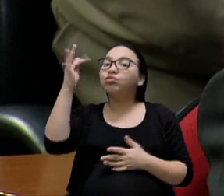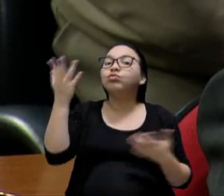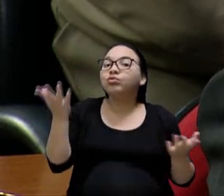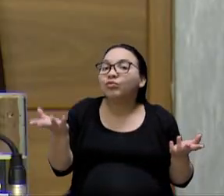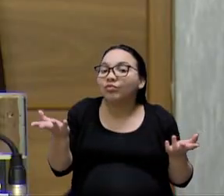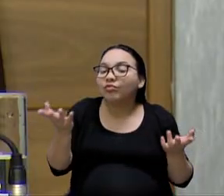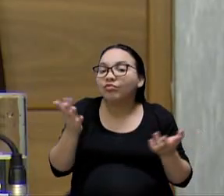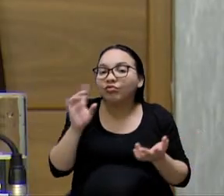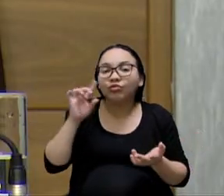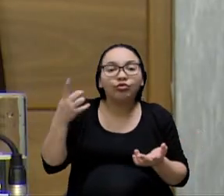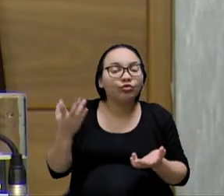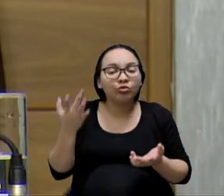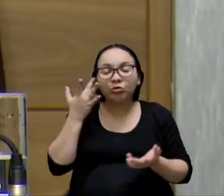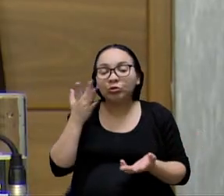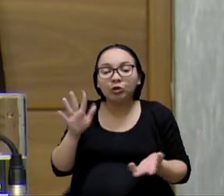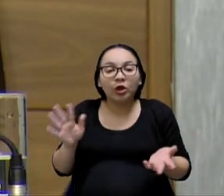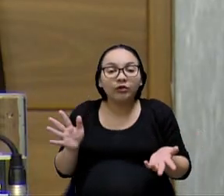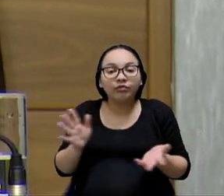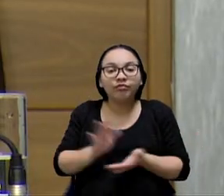mas